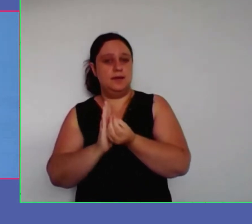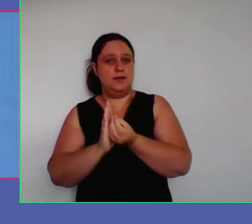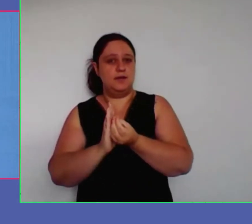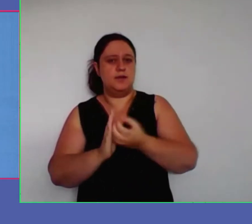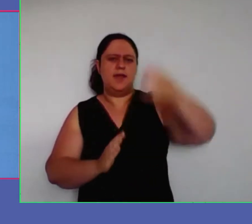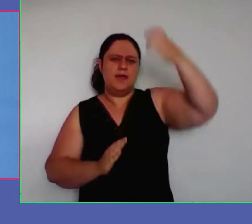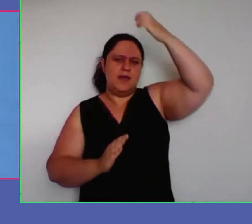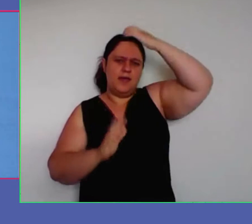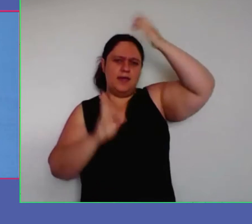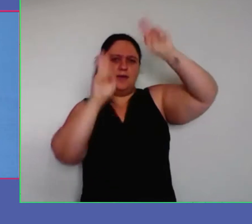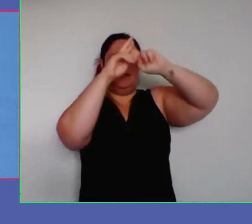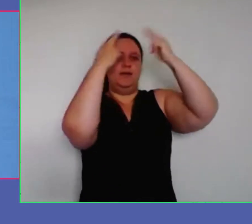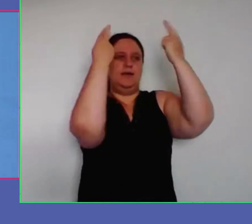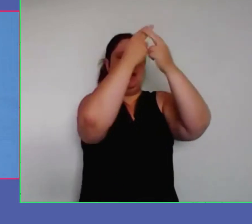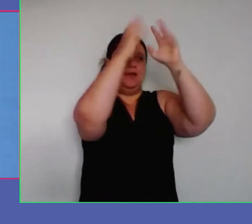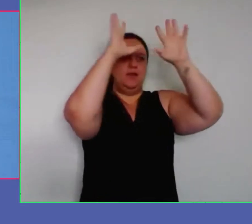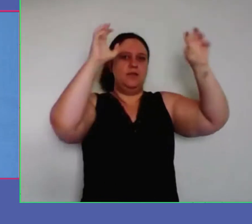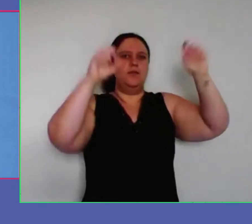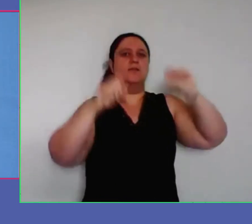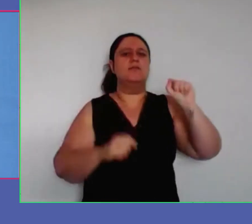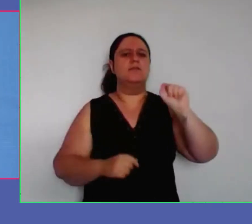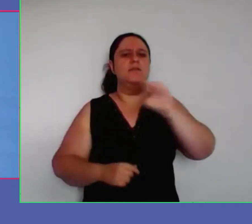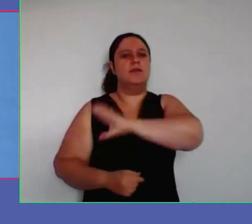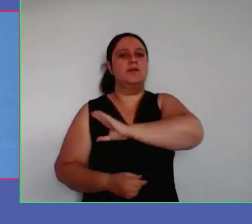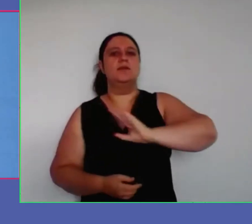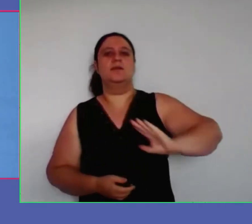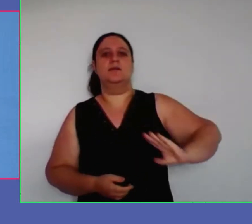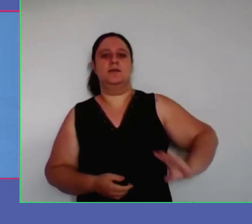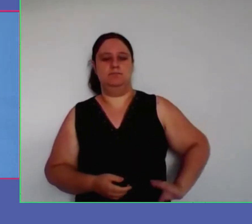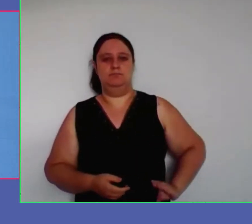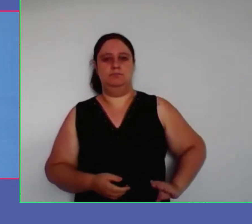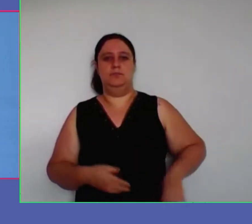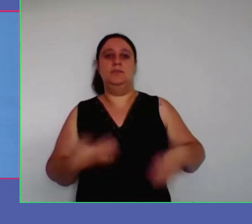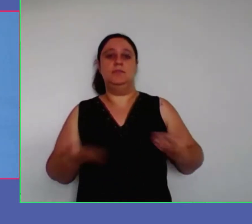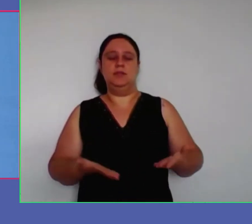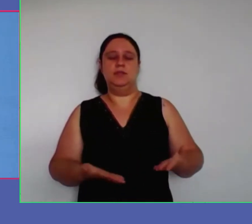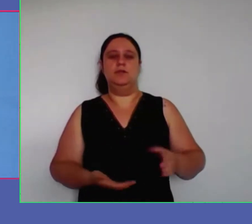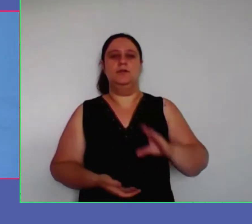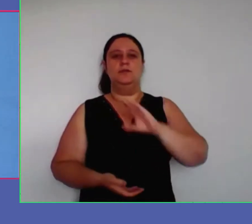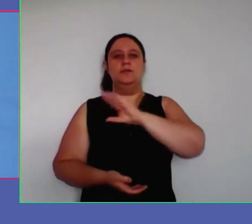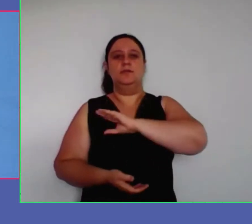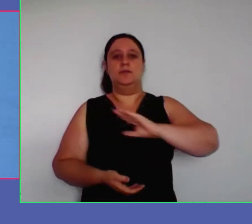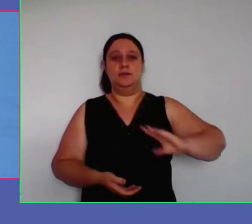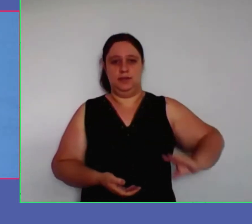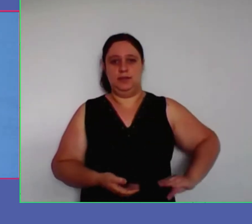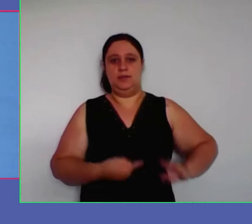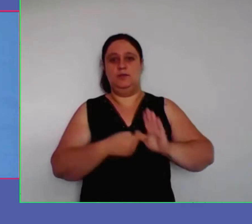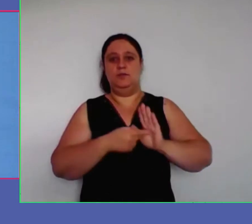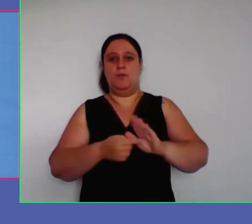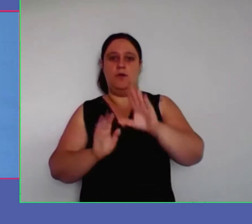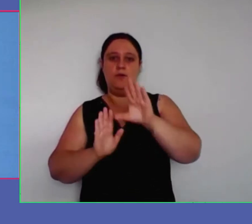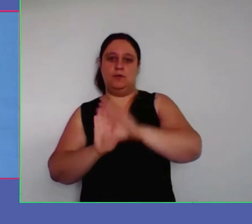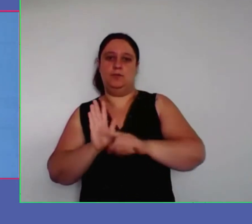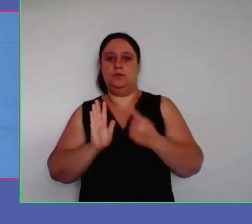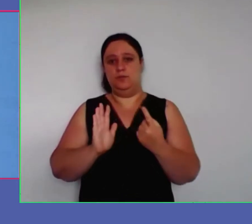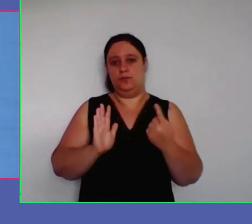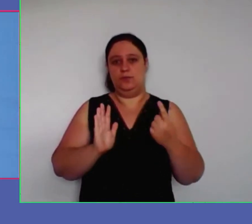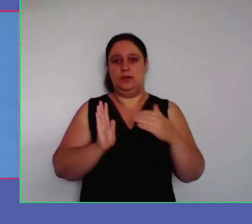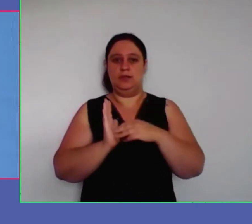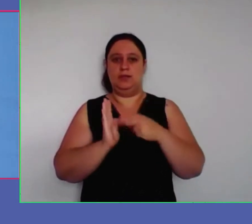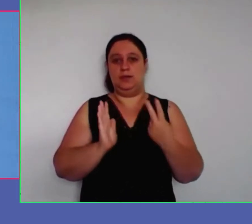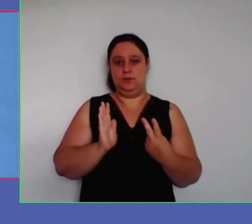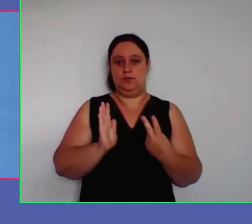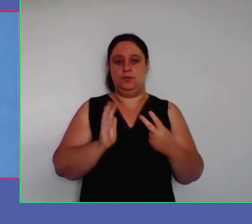Cristo. Então Cristo foi apresentado nos capítulos 1 e 2, a sua